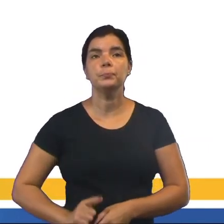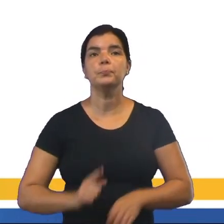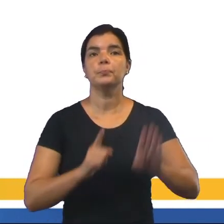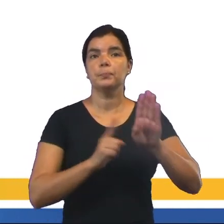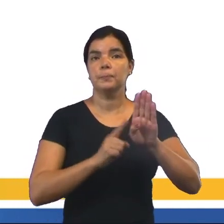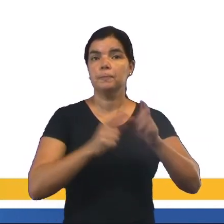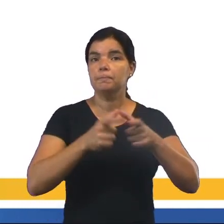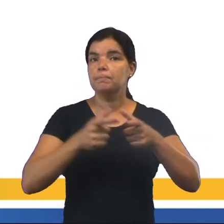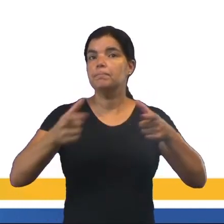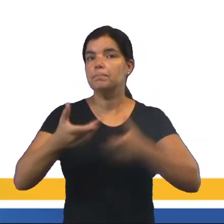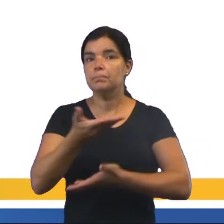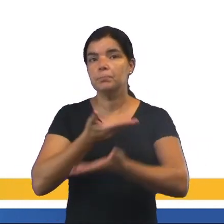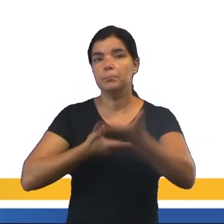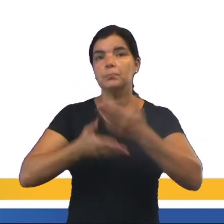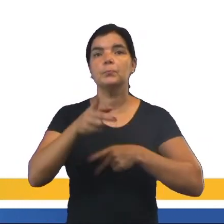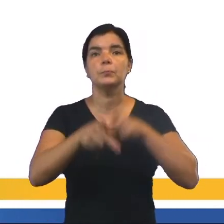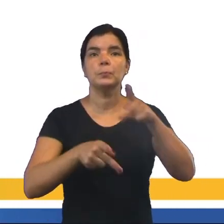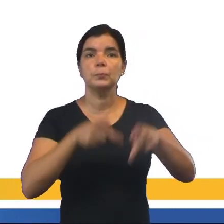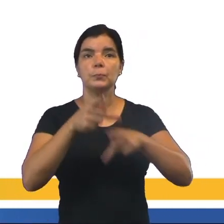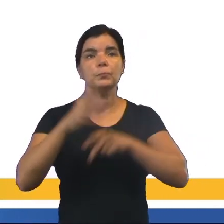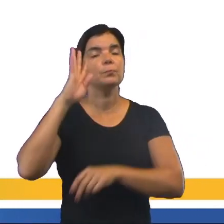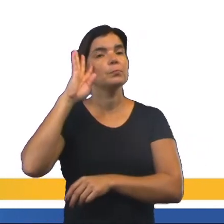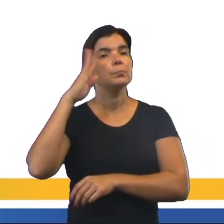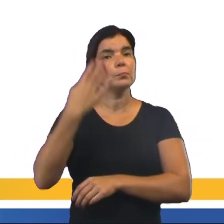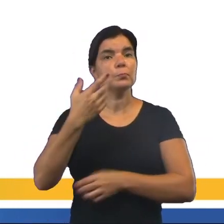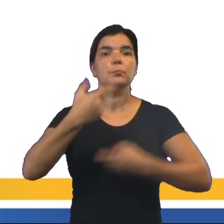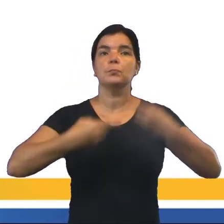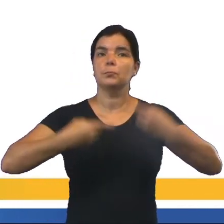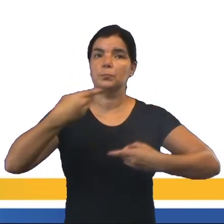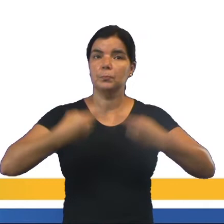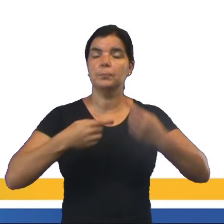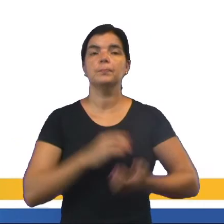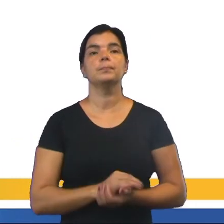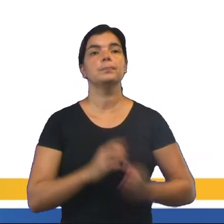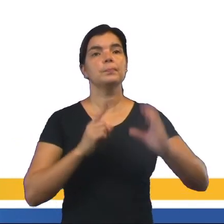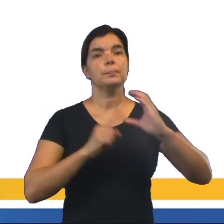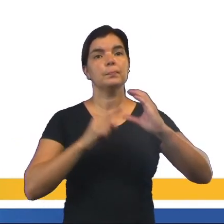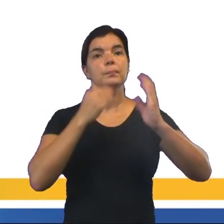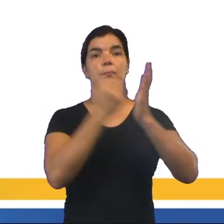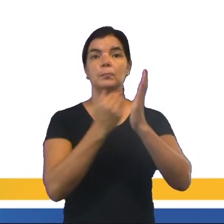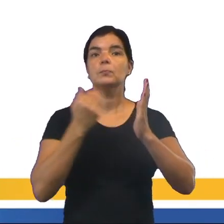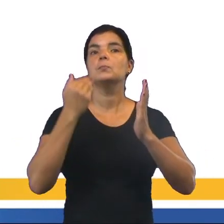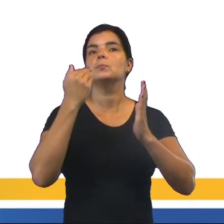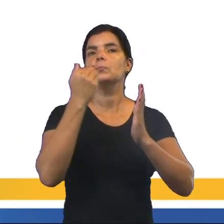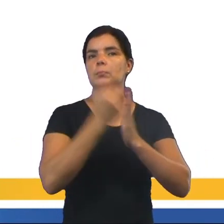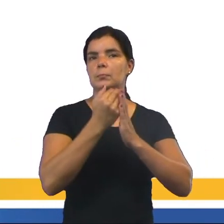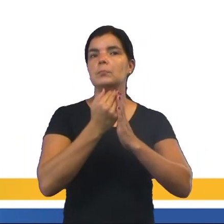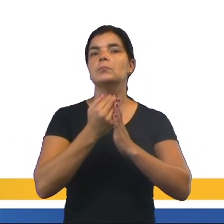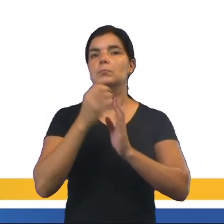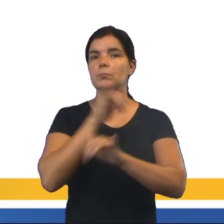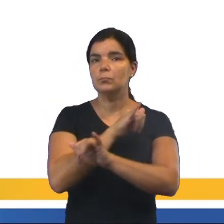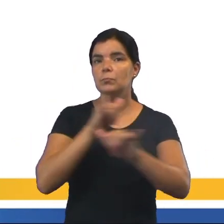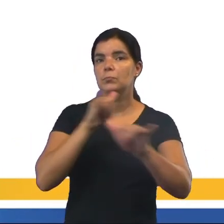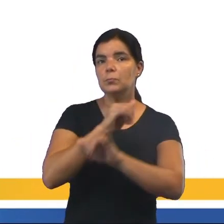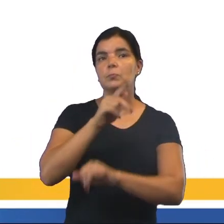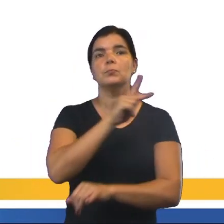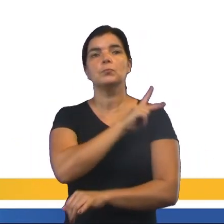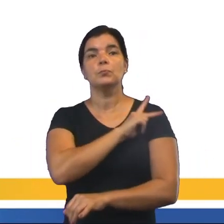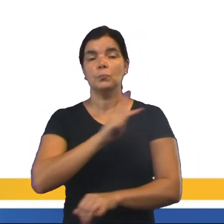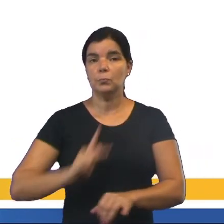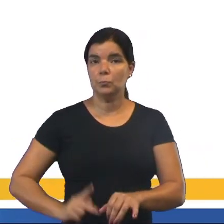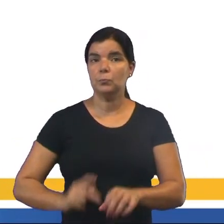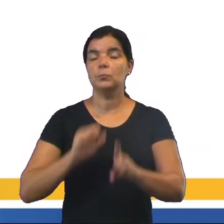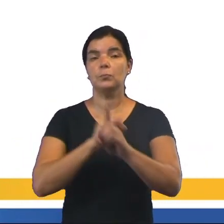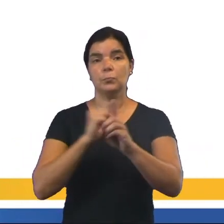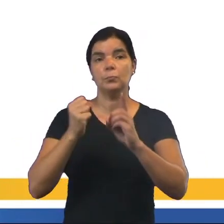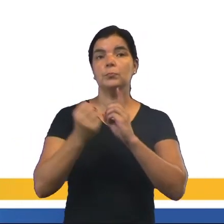governo; letra B, ampliar o envolvimento das multidões nas decisões políticas; letra C, aumentar a oferta de informações públicas